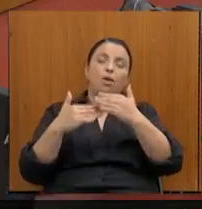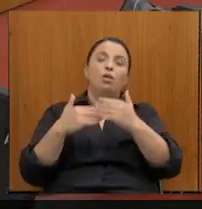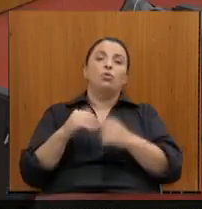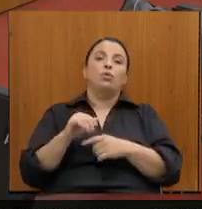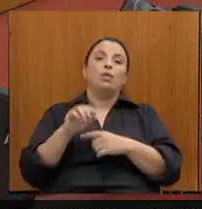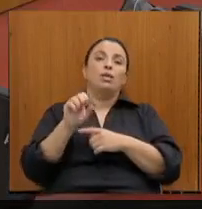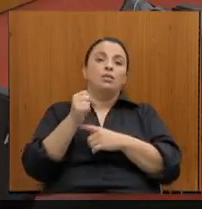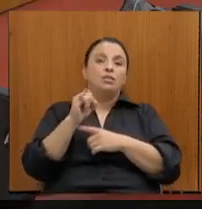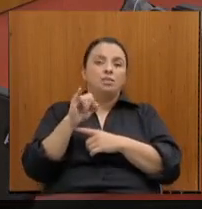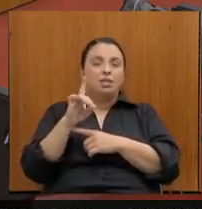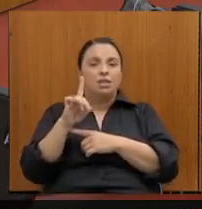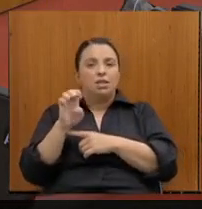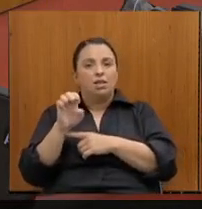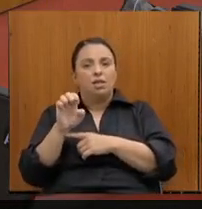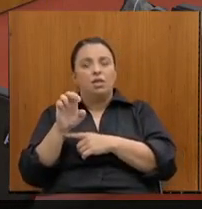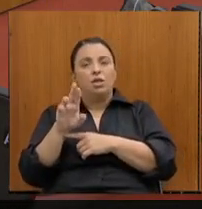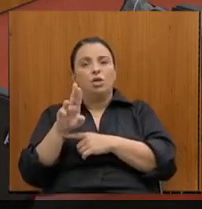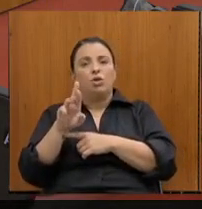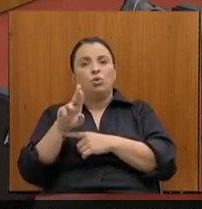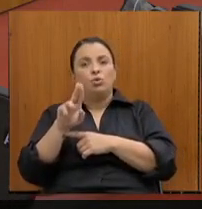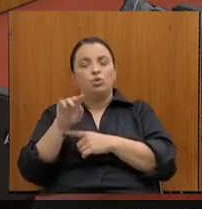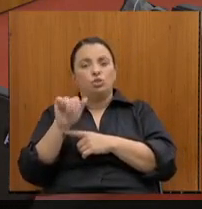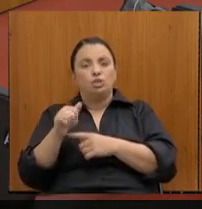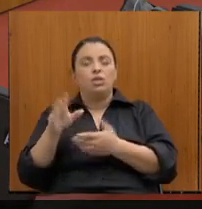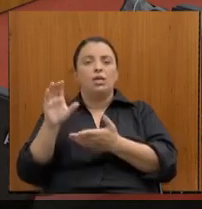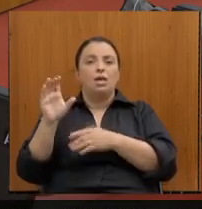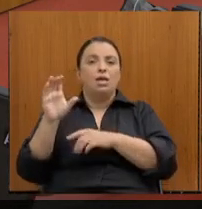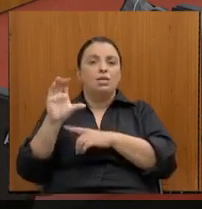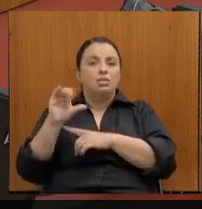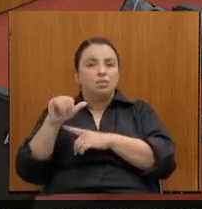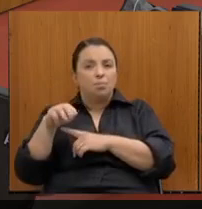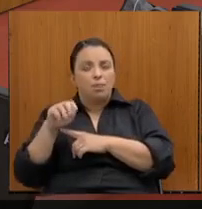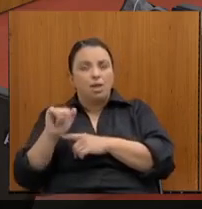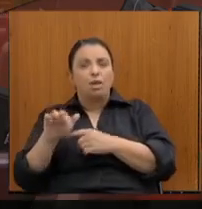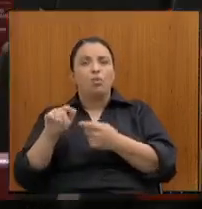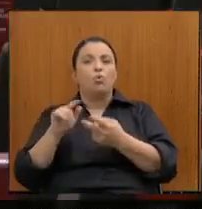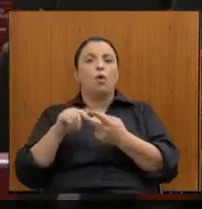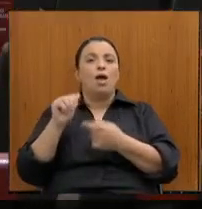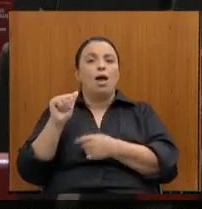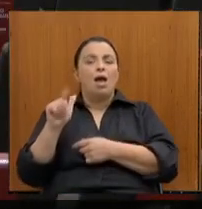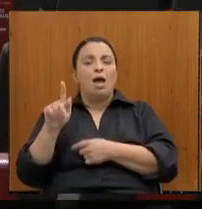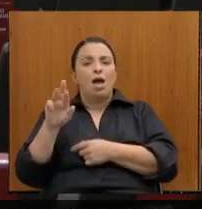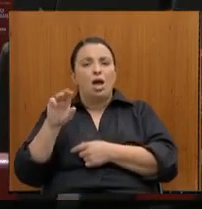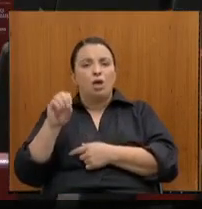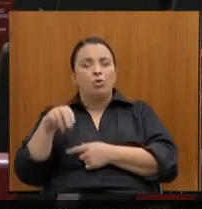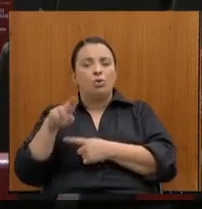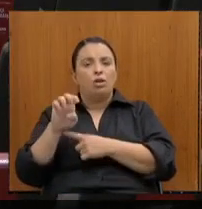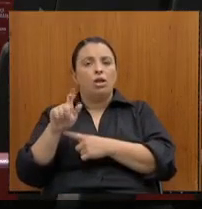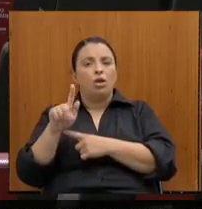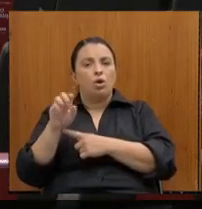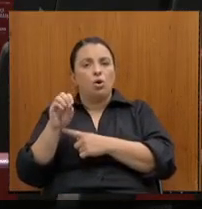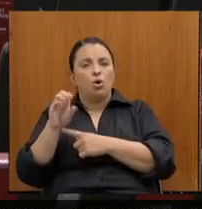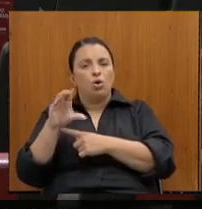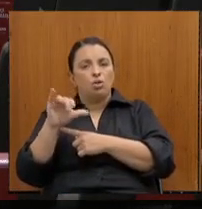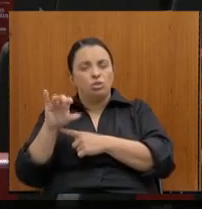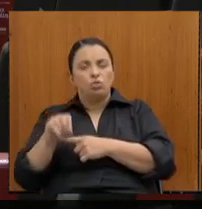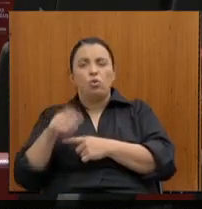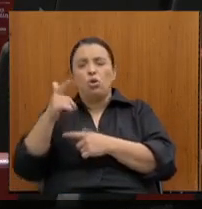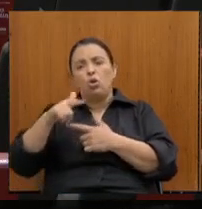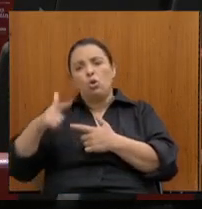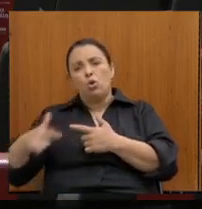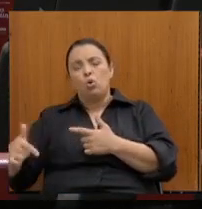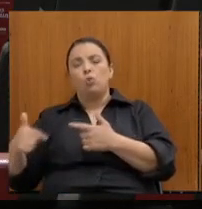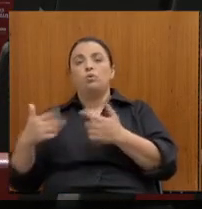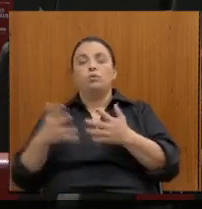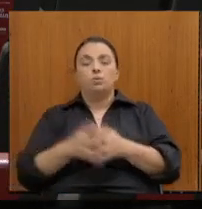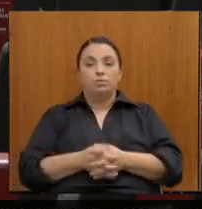produção de cimento agronegócio malha Viária de conexão entre regiões etc